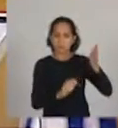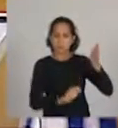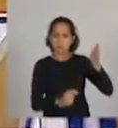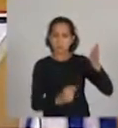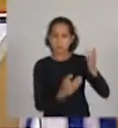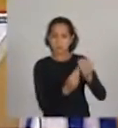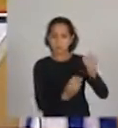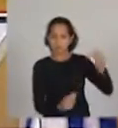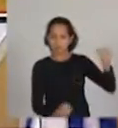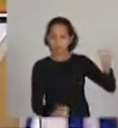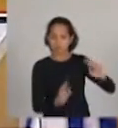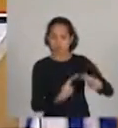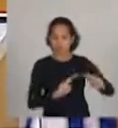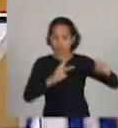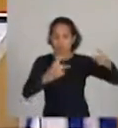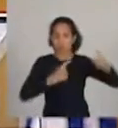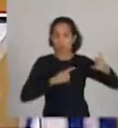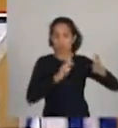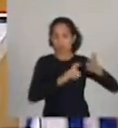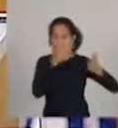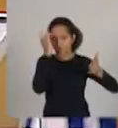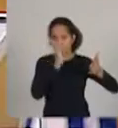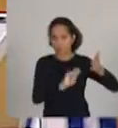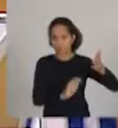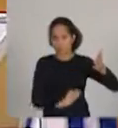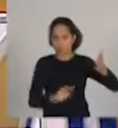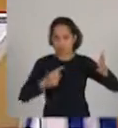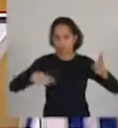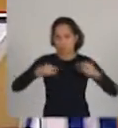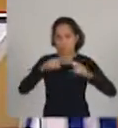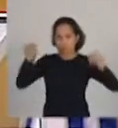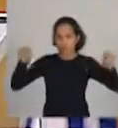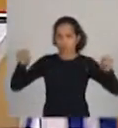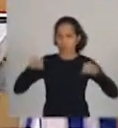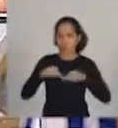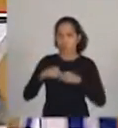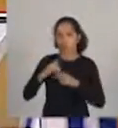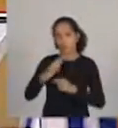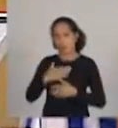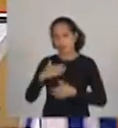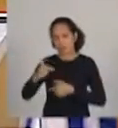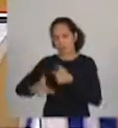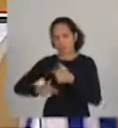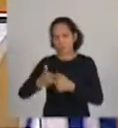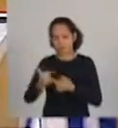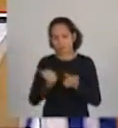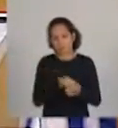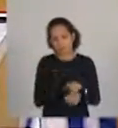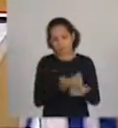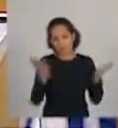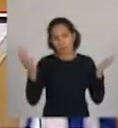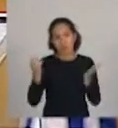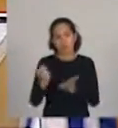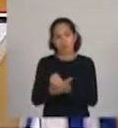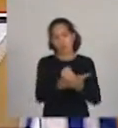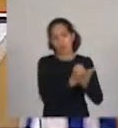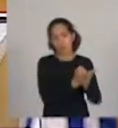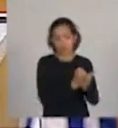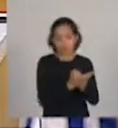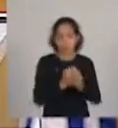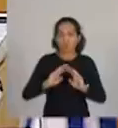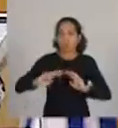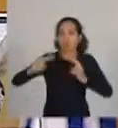o link que nosso gabinete também vai estar ajudando a estar distribuindo, repassando, para que as